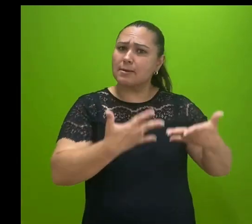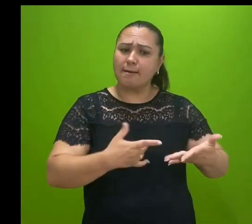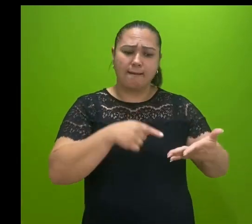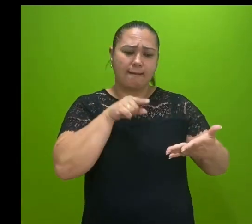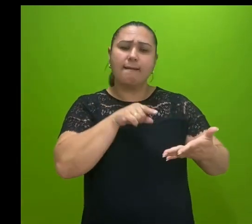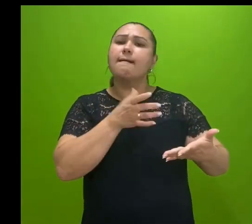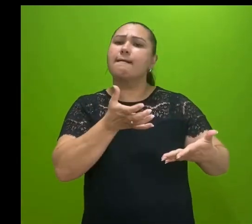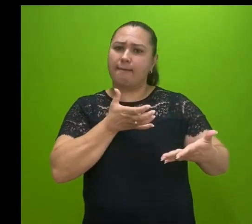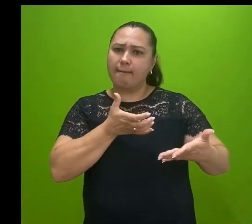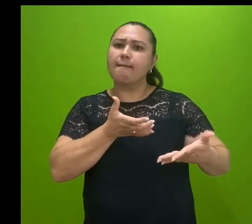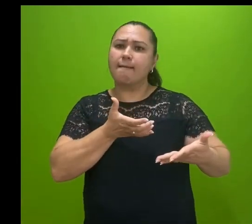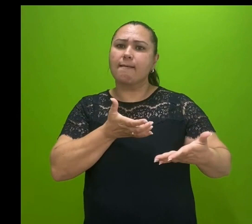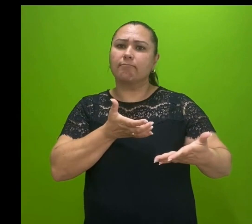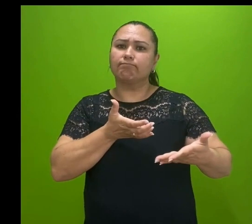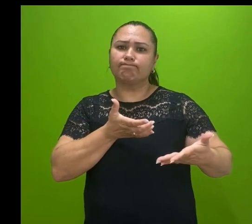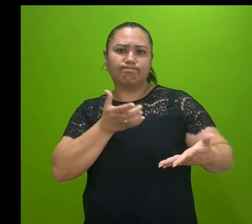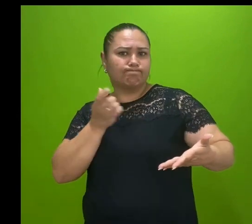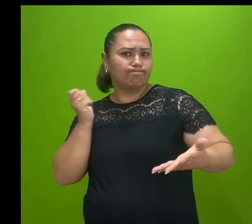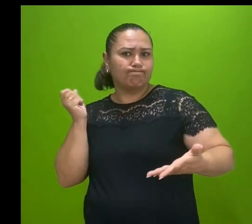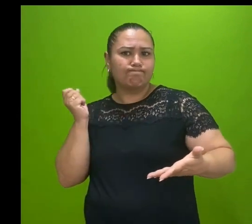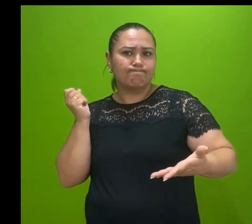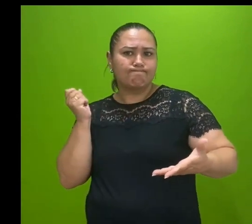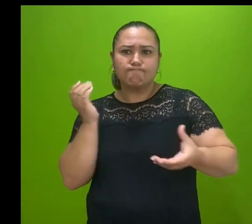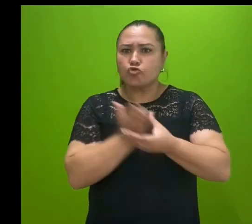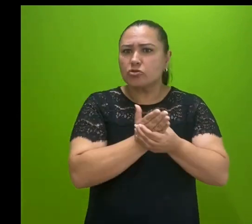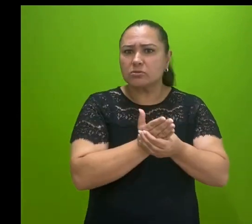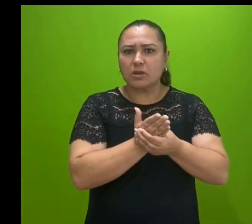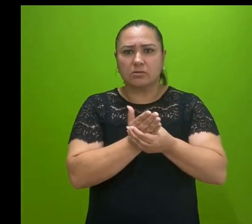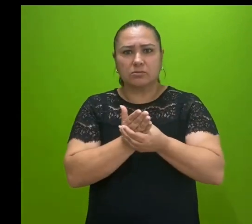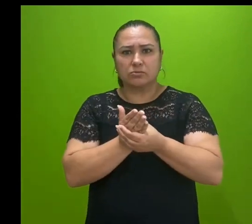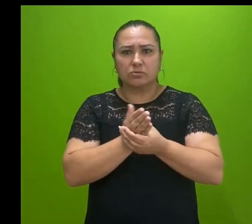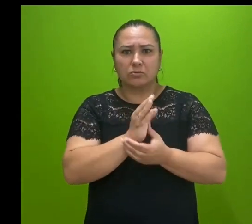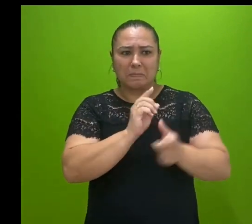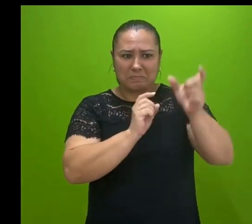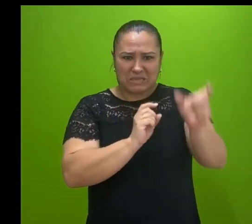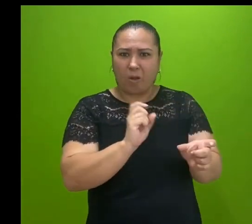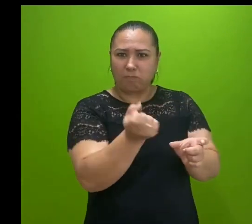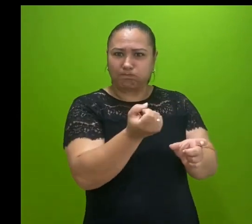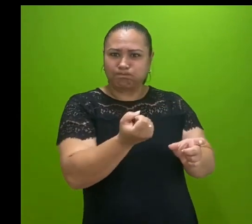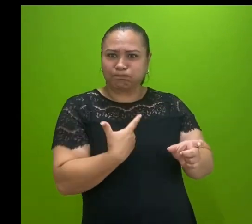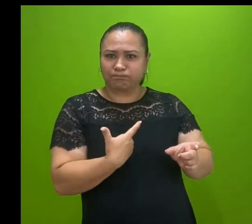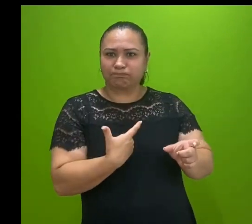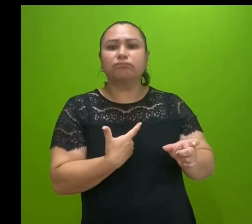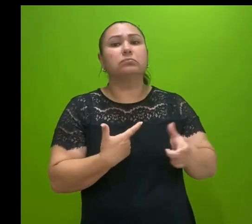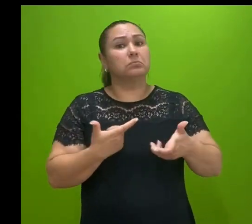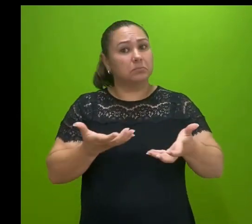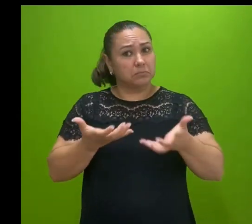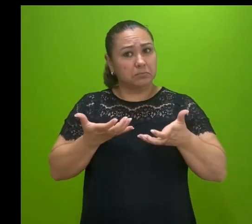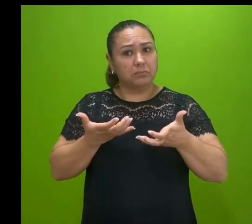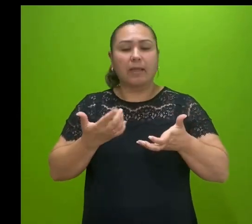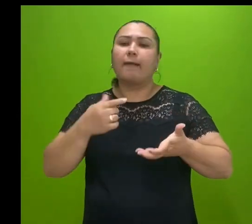boletim de ocorrência e nele dizer que a gente quer processar o ofensor.